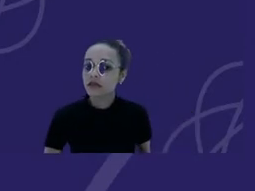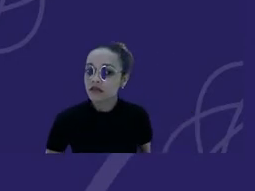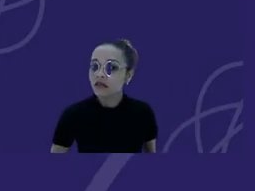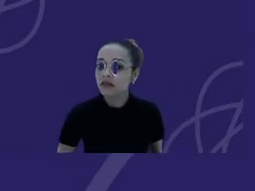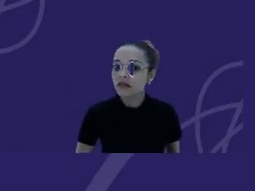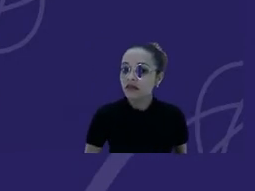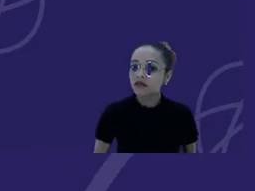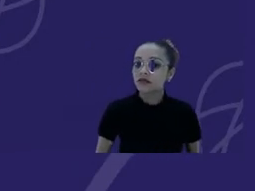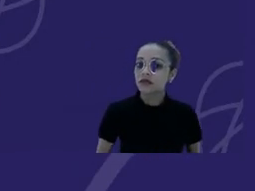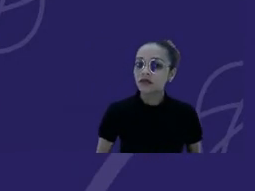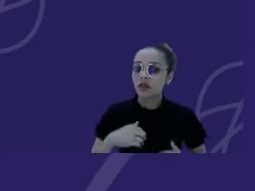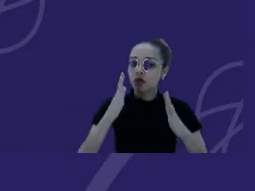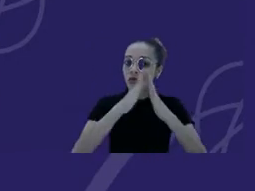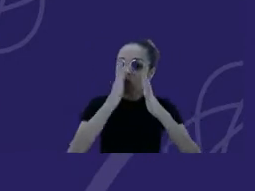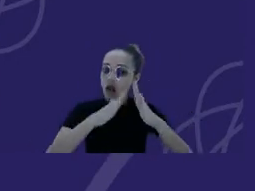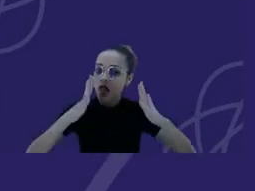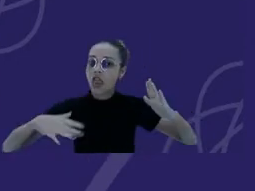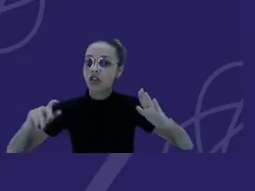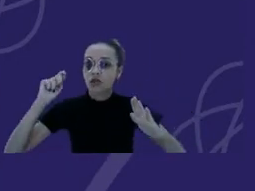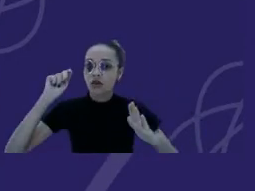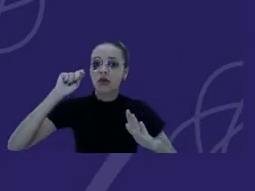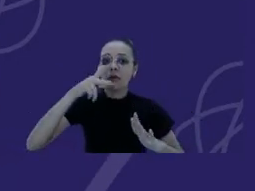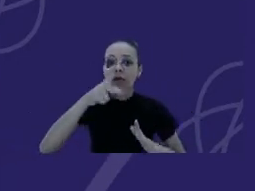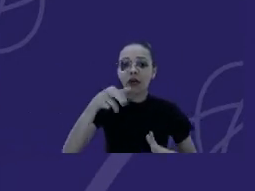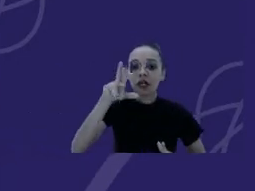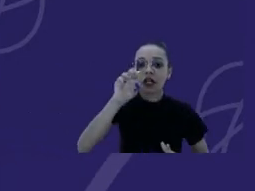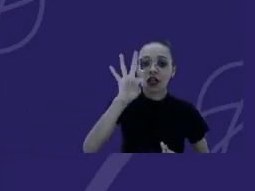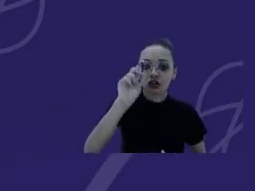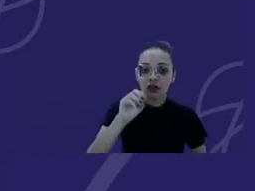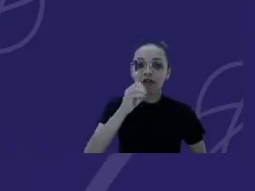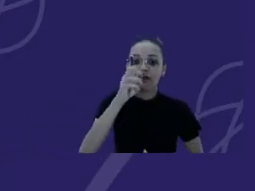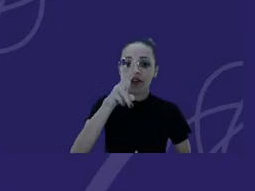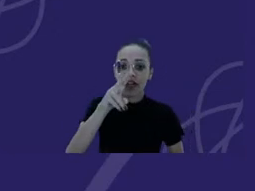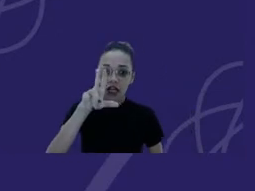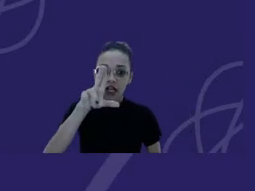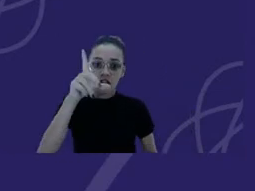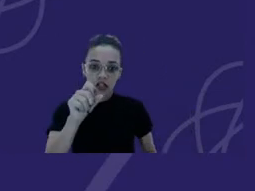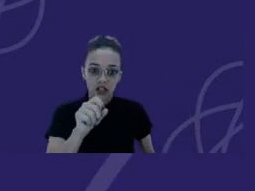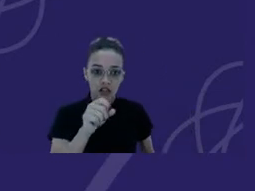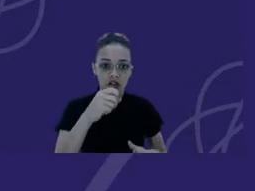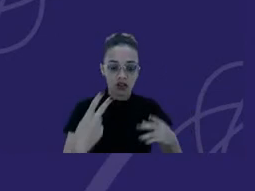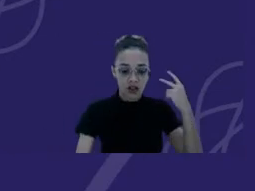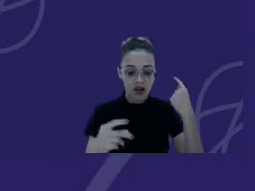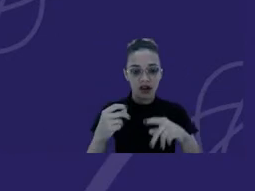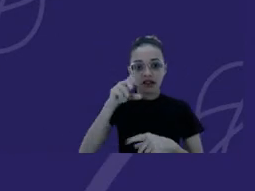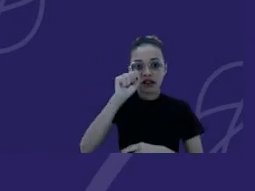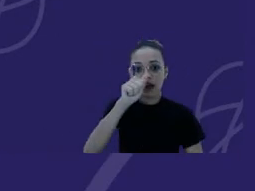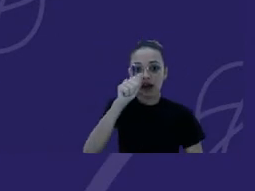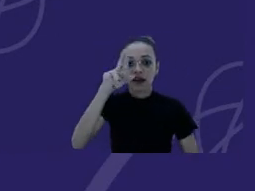No terreiro de preto velho, iaiá. Ora vamos saravá,